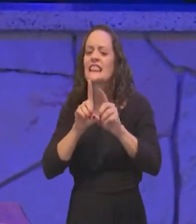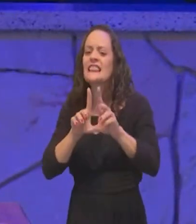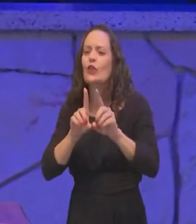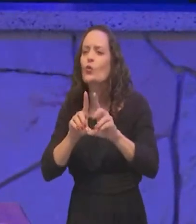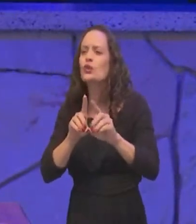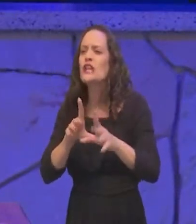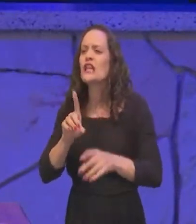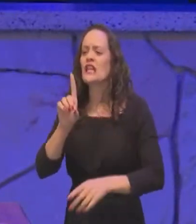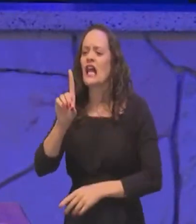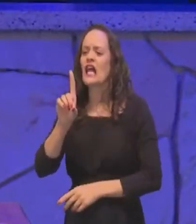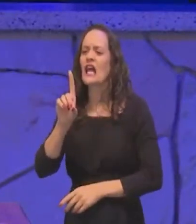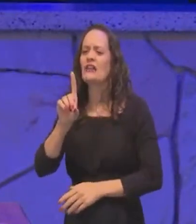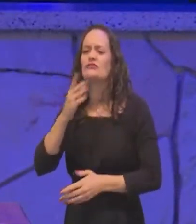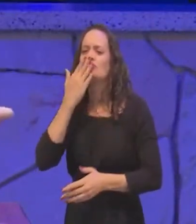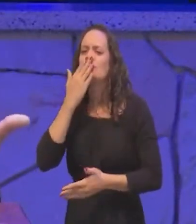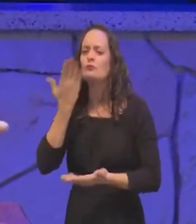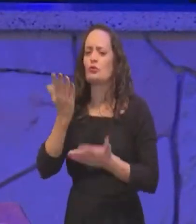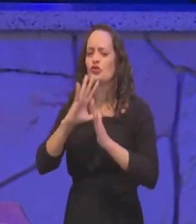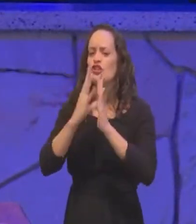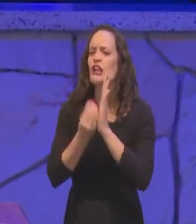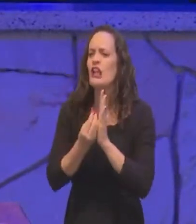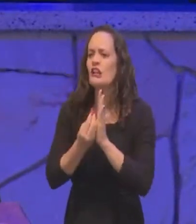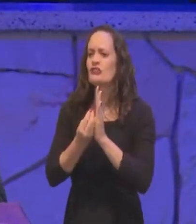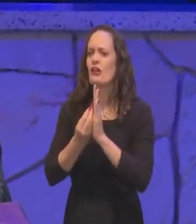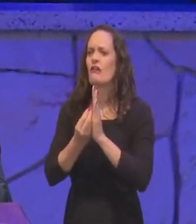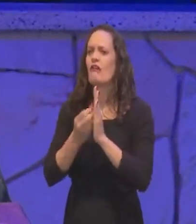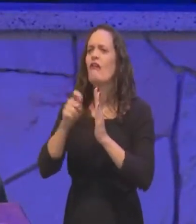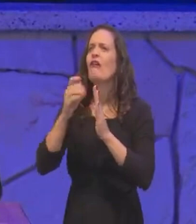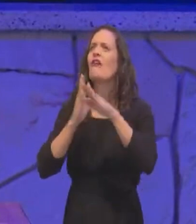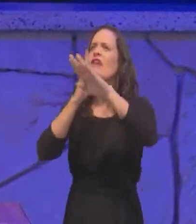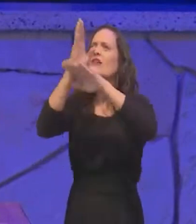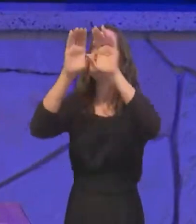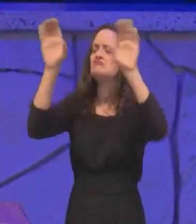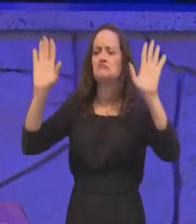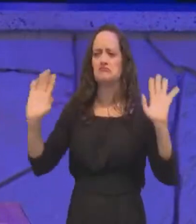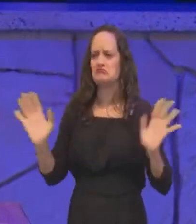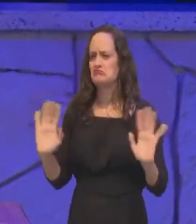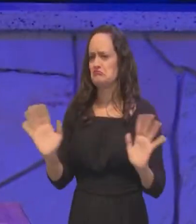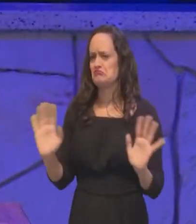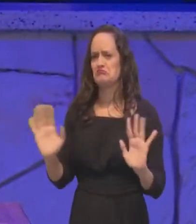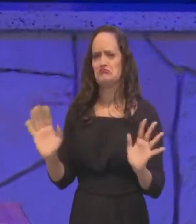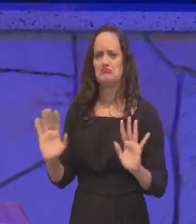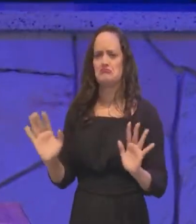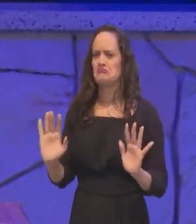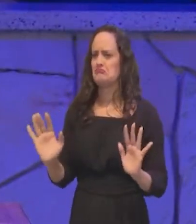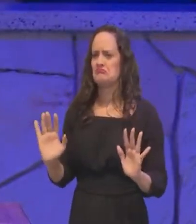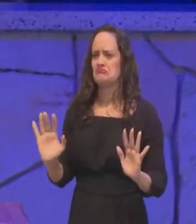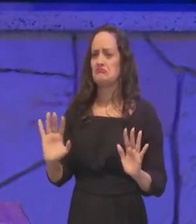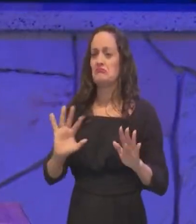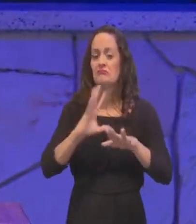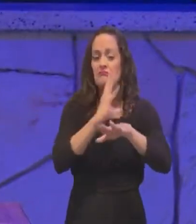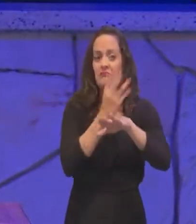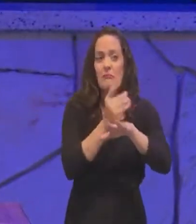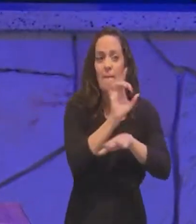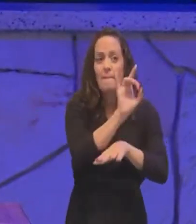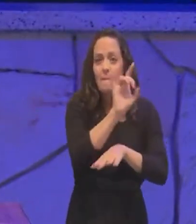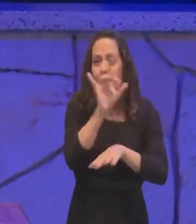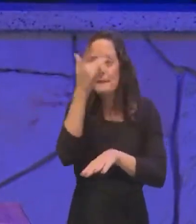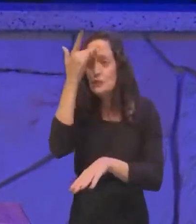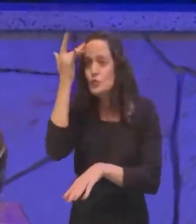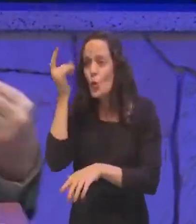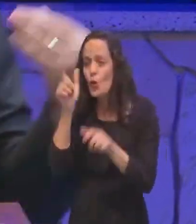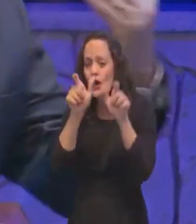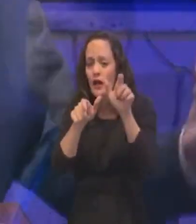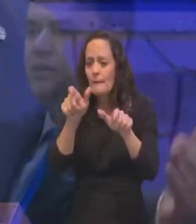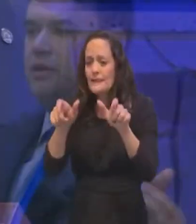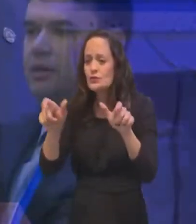somos organizados numa denominação, que é importante a identificação com ela, é importante saber